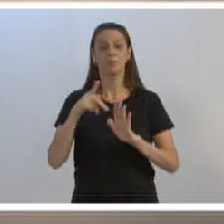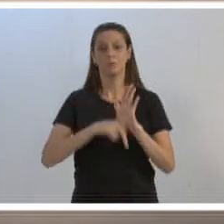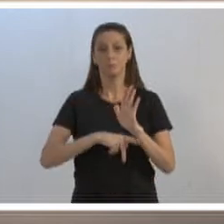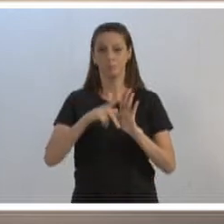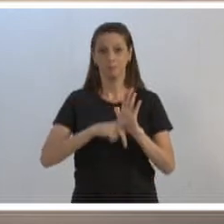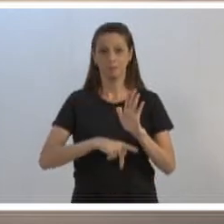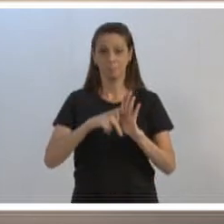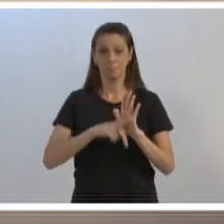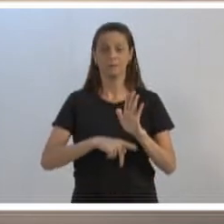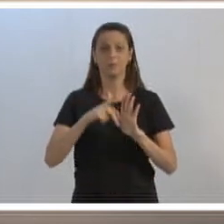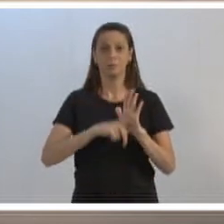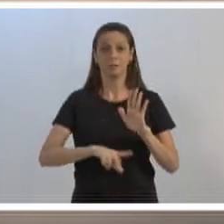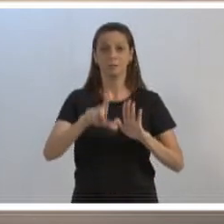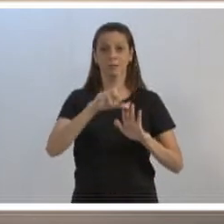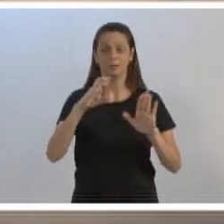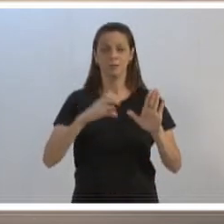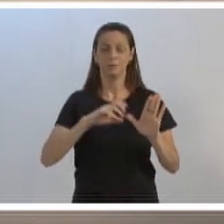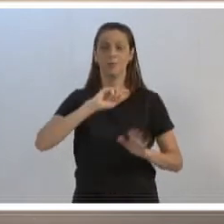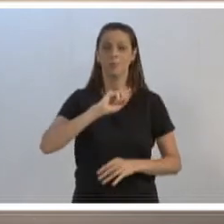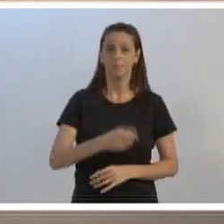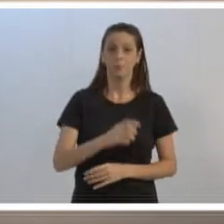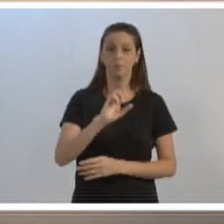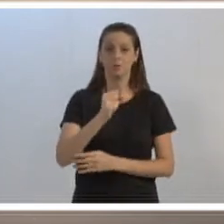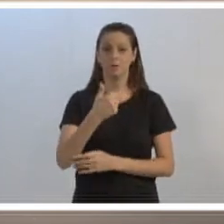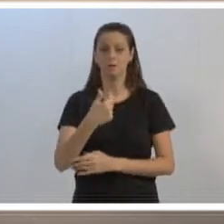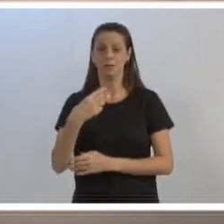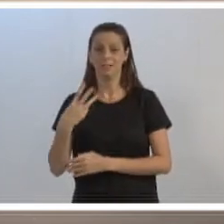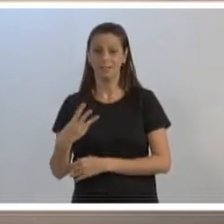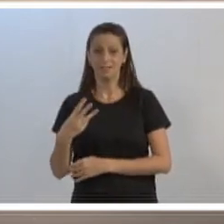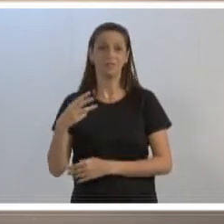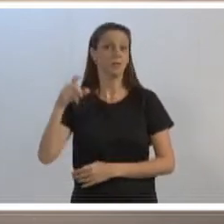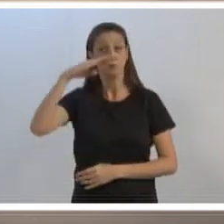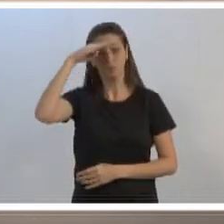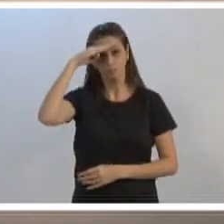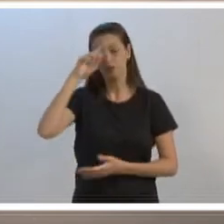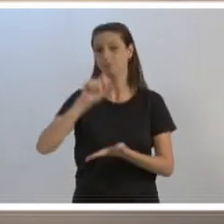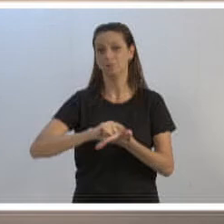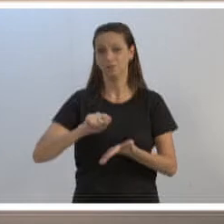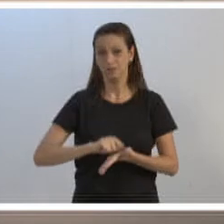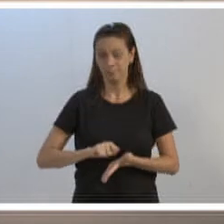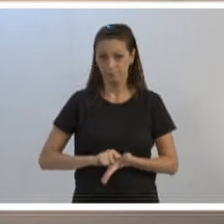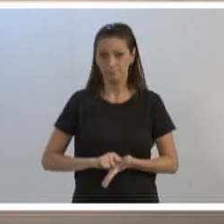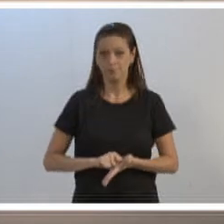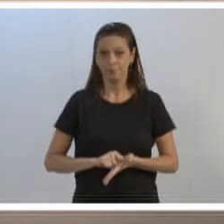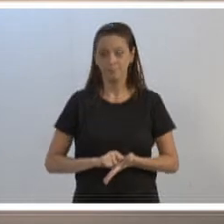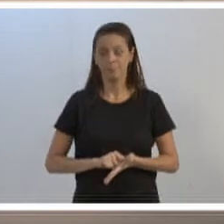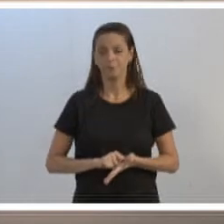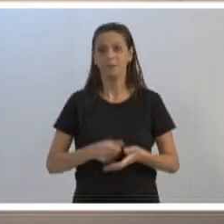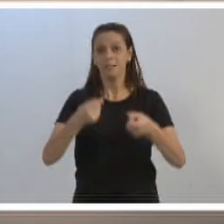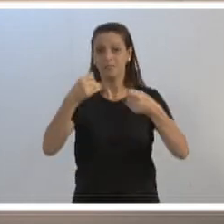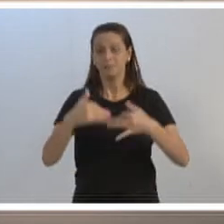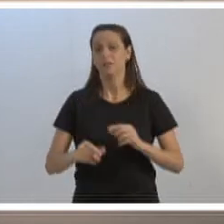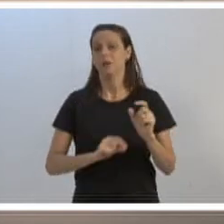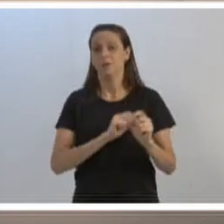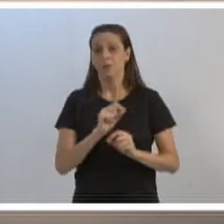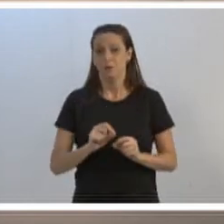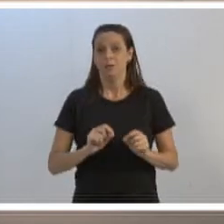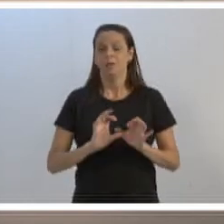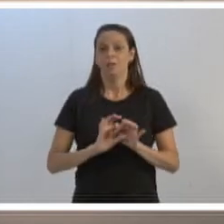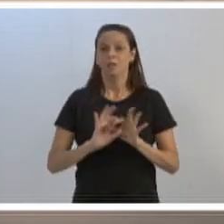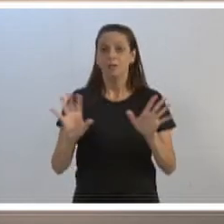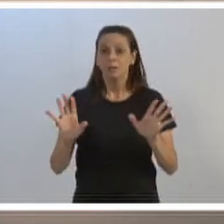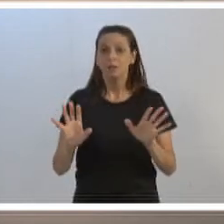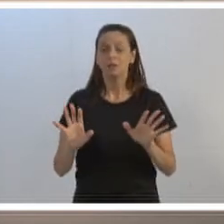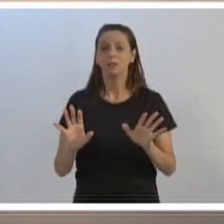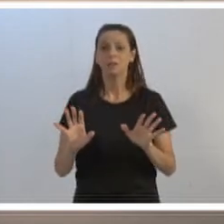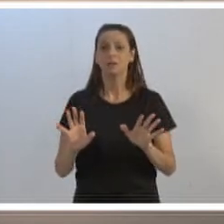projeto. Projeto de Lei Complementar número 1823, de autoria do vereador Jovino Cardoso, que determina a disponibilização de totens para